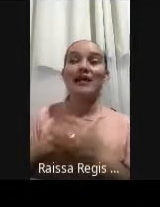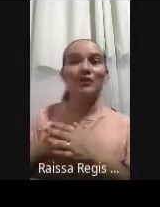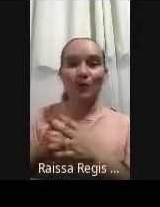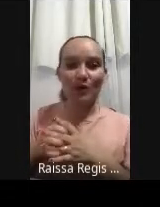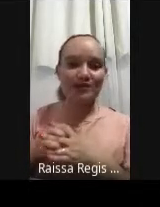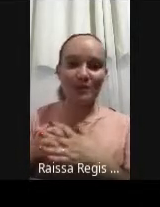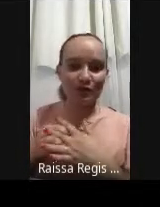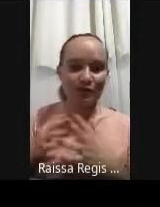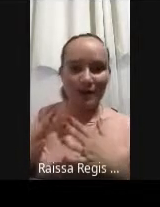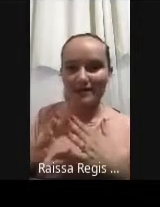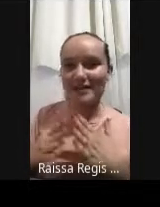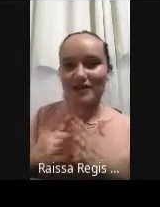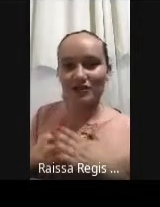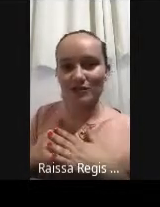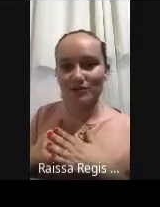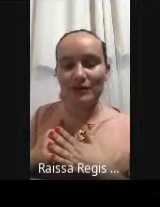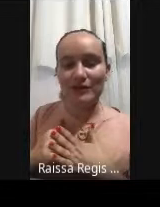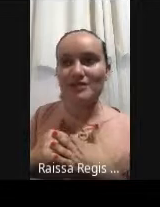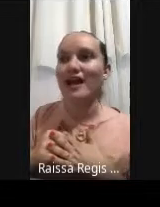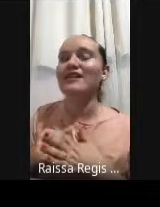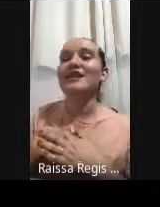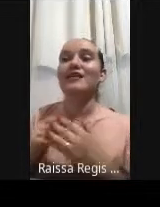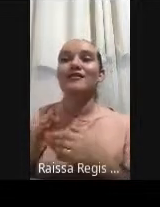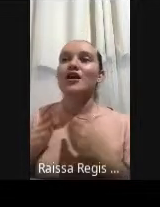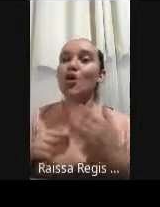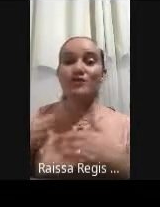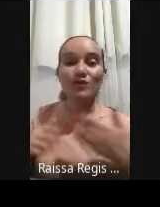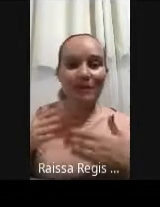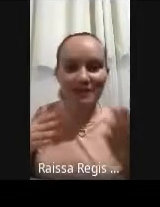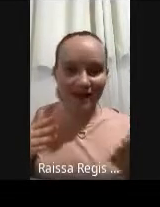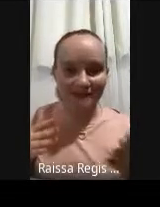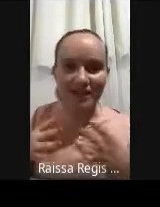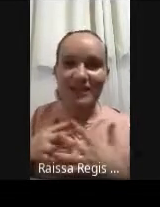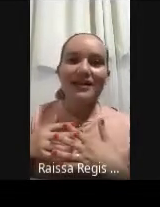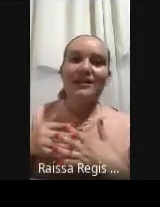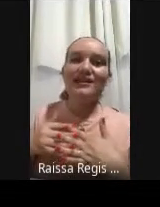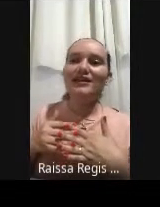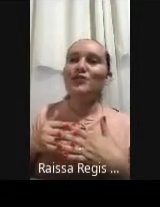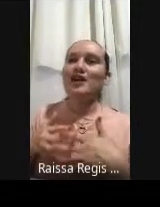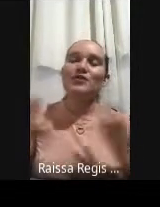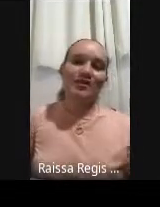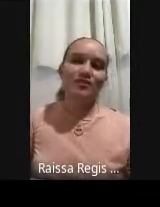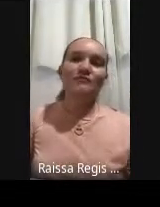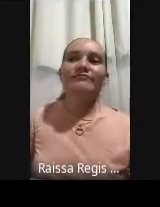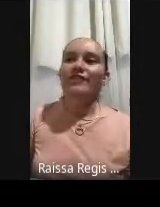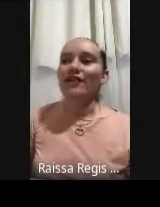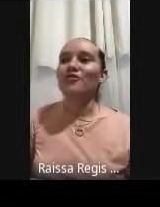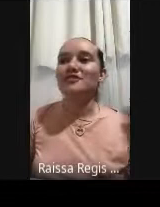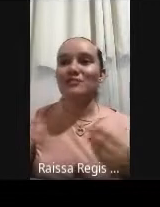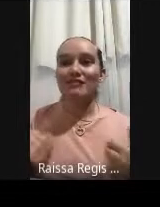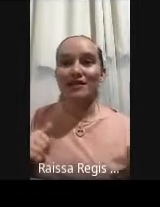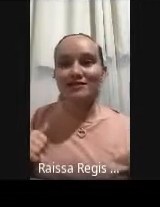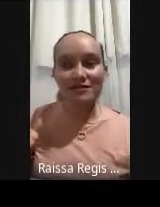E ela adaptou, ela se aprofundou mais na área da língua de sinais, e ela começou a adaptar. E aí o sign writing, né,